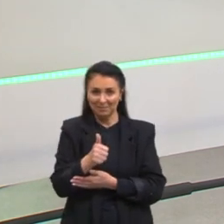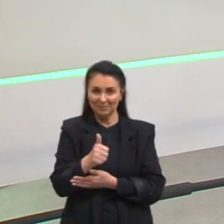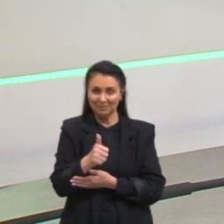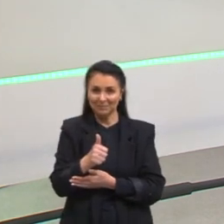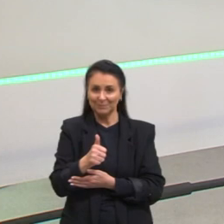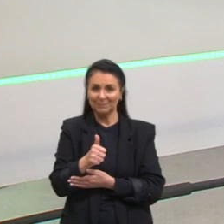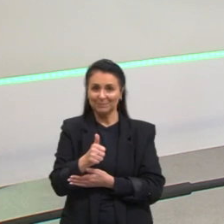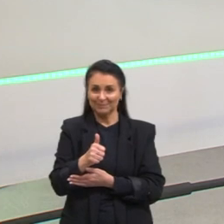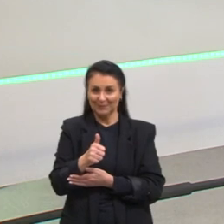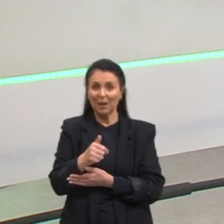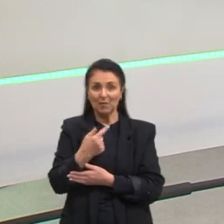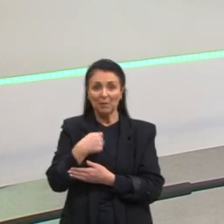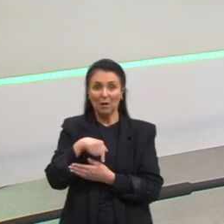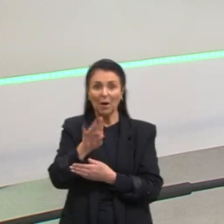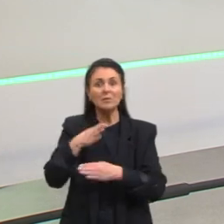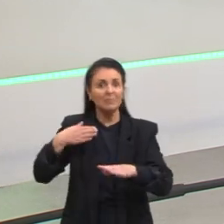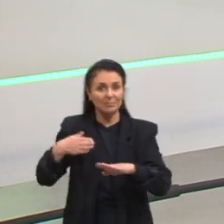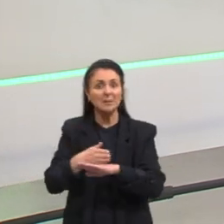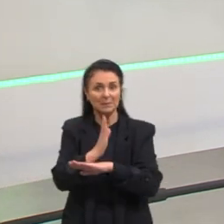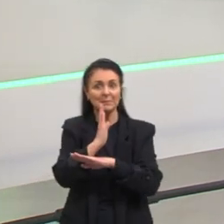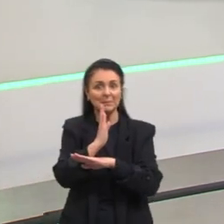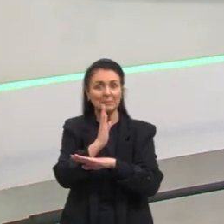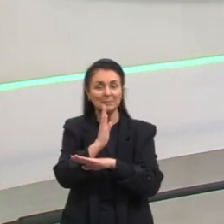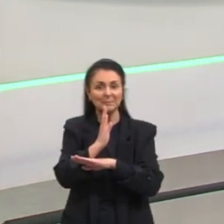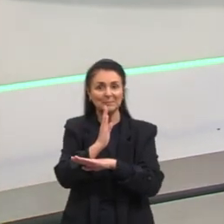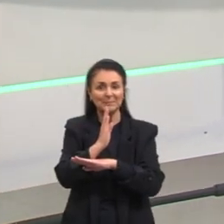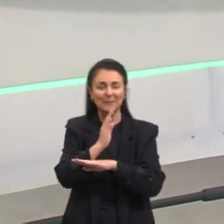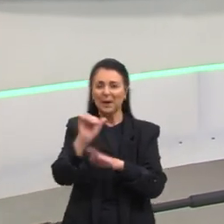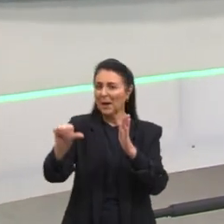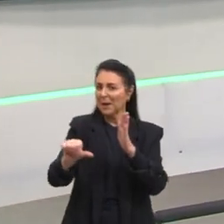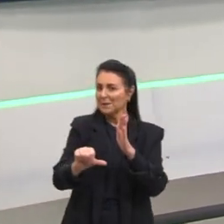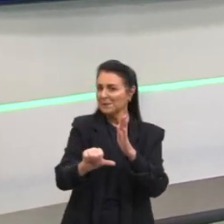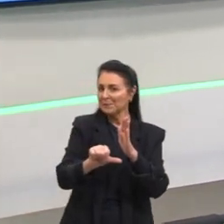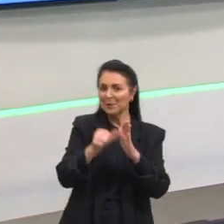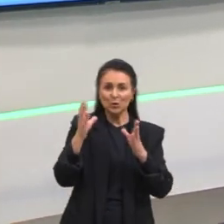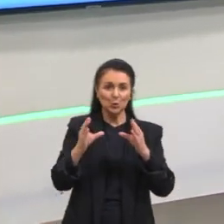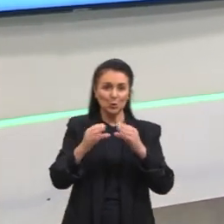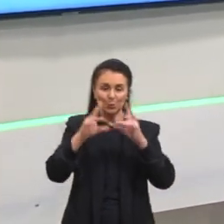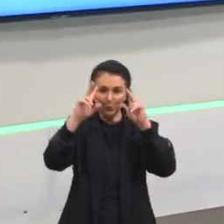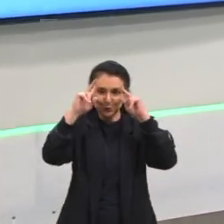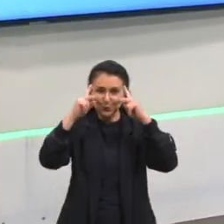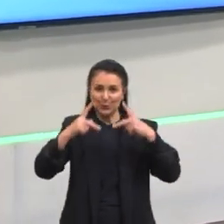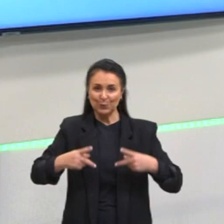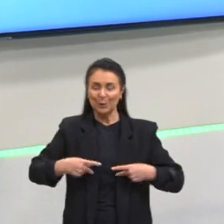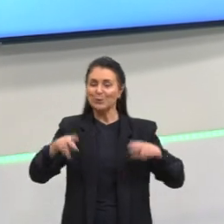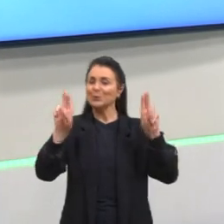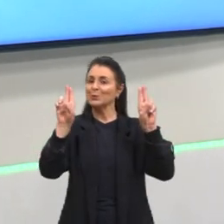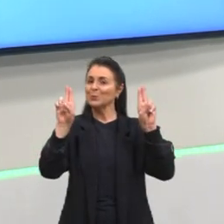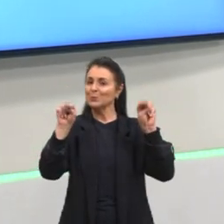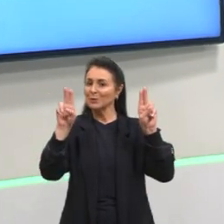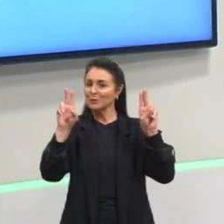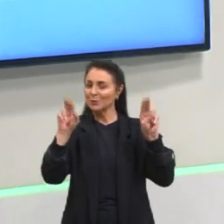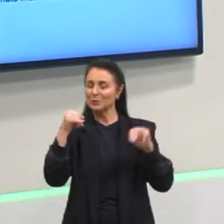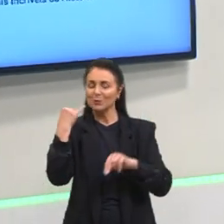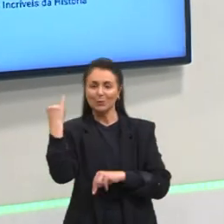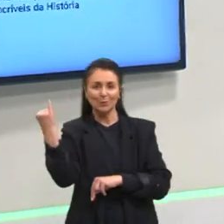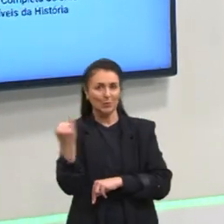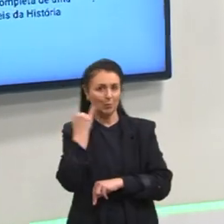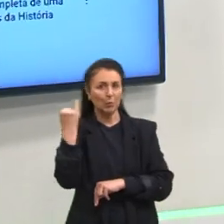então vamos lá partiu passar as primeiras civilizações é um assunto muito pertinente